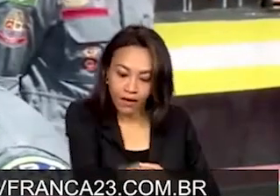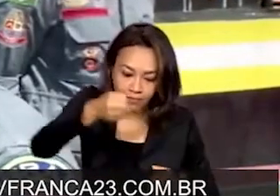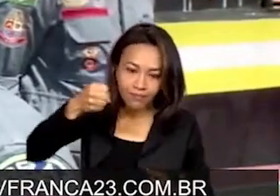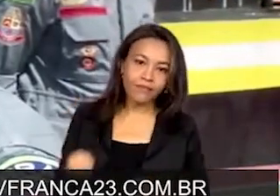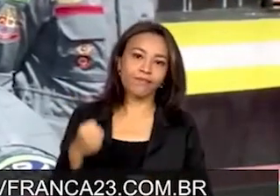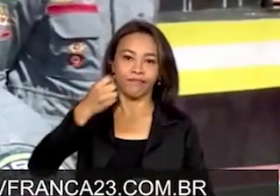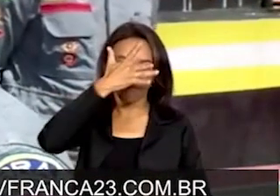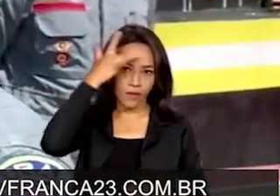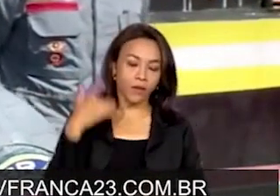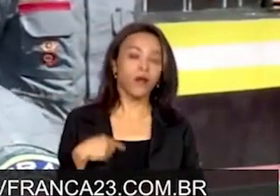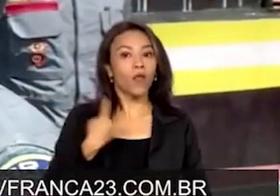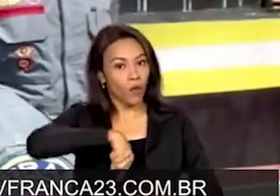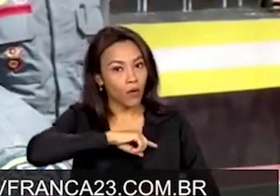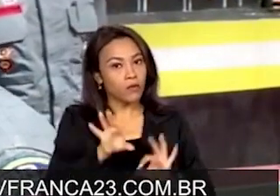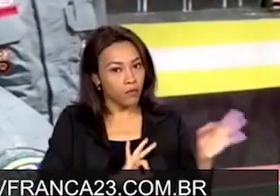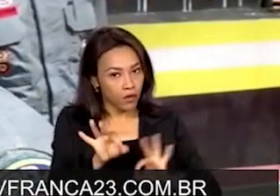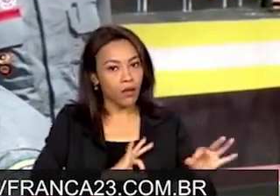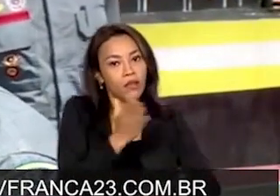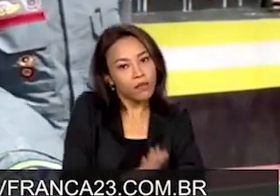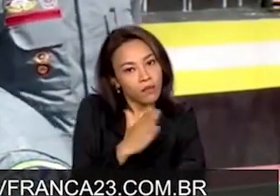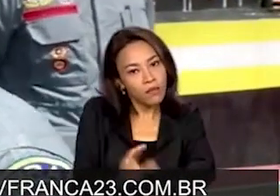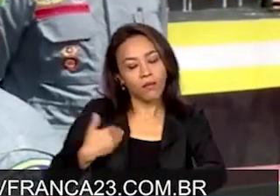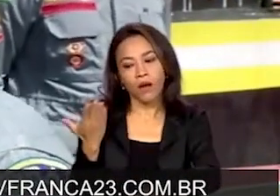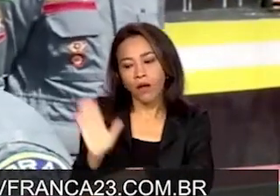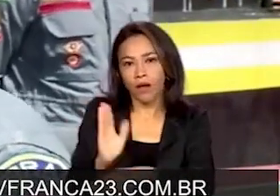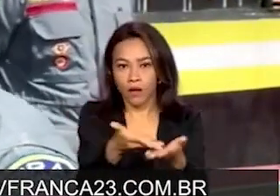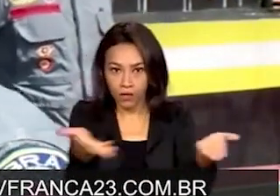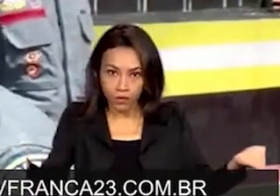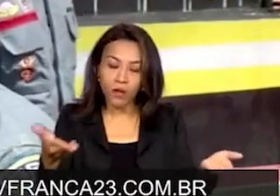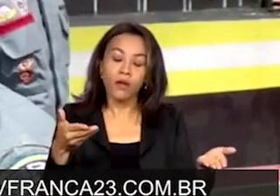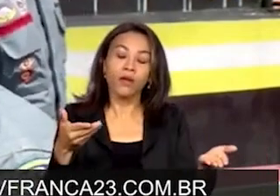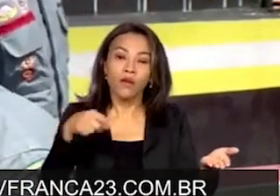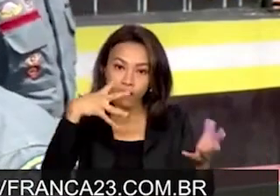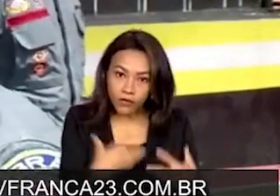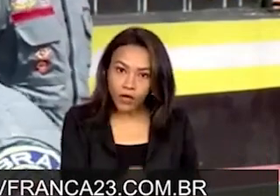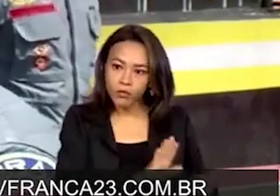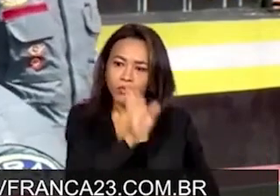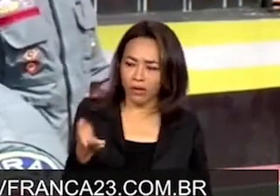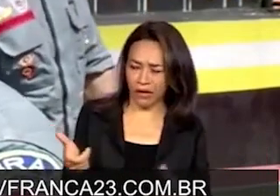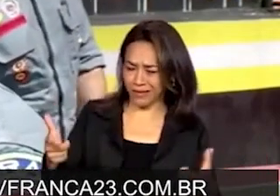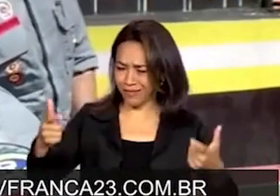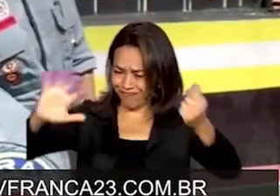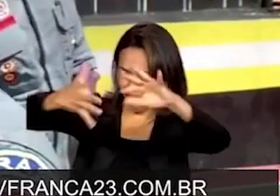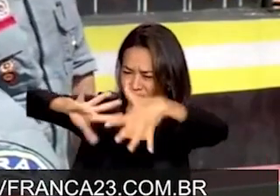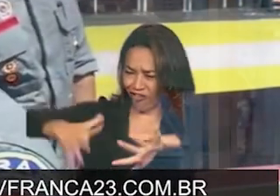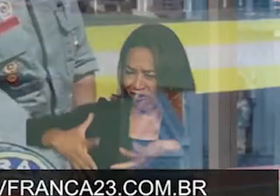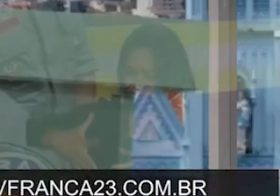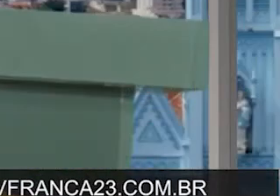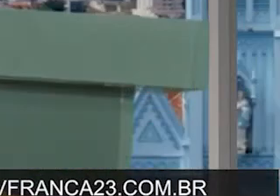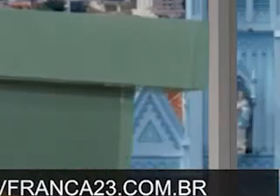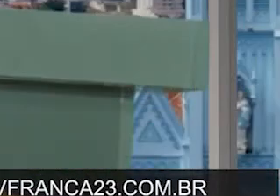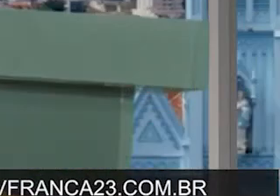dia é de preparo, de treinamento para atender a população, e agora a gente vai para uma área onde há uma catástrofe e muita gente precisando de